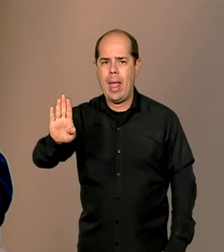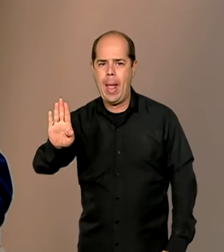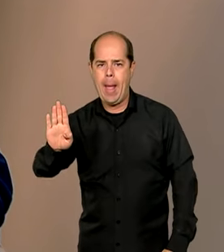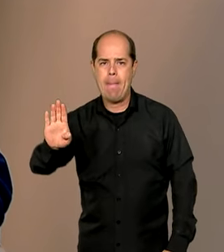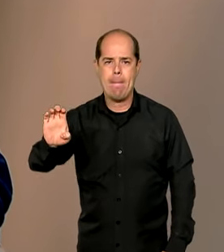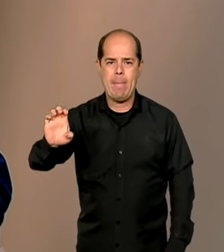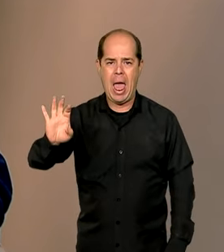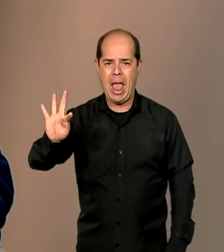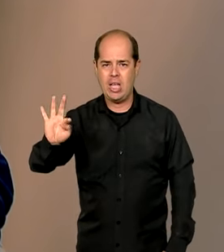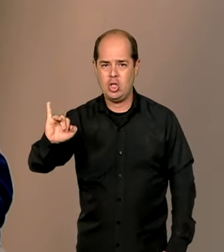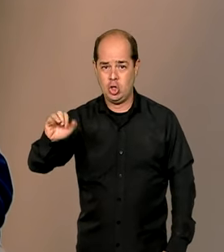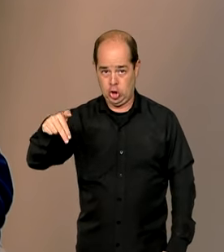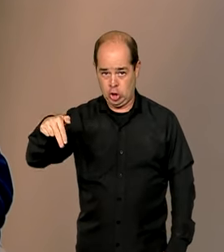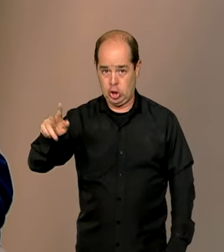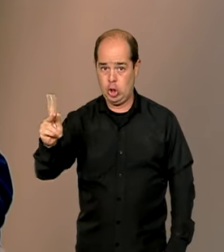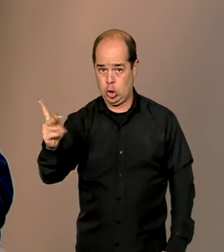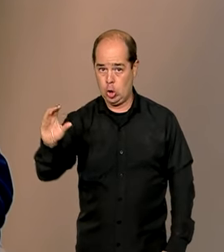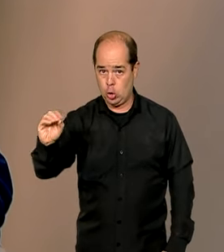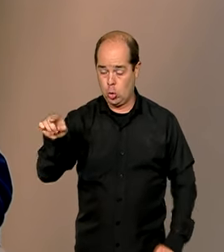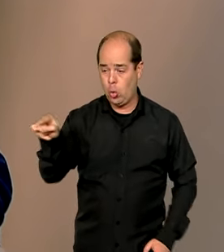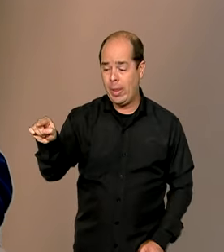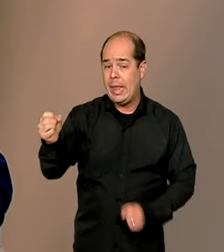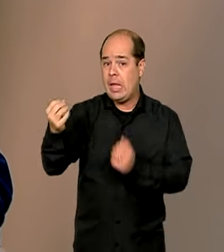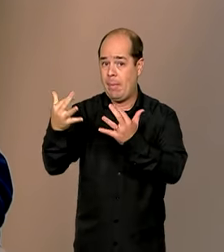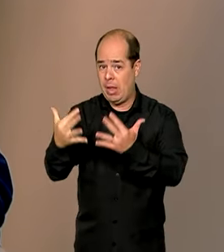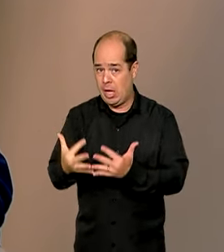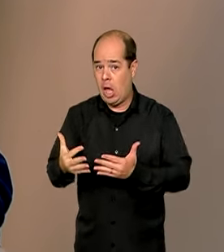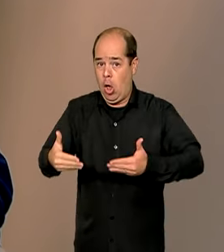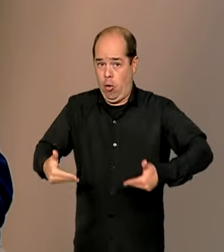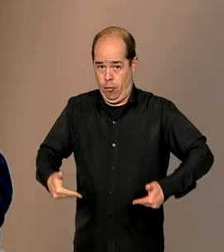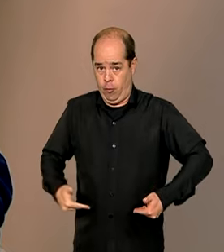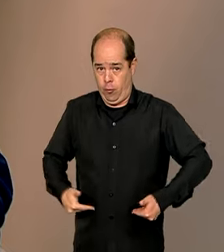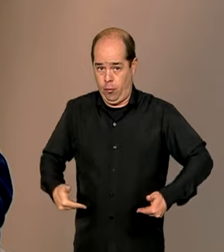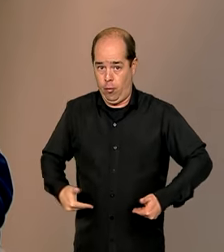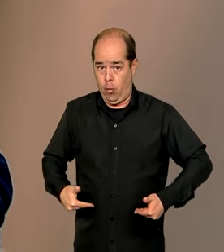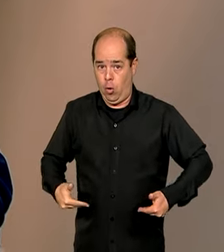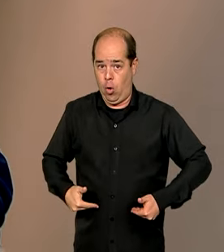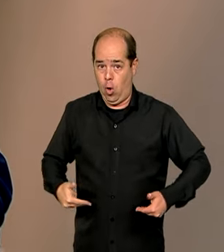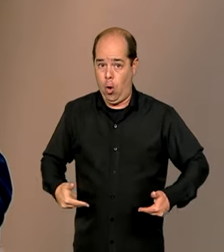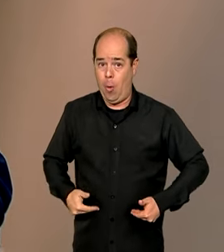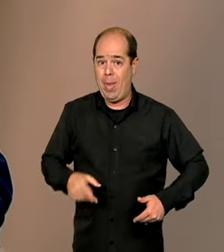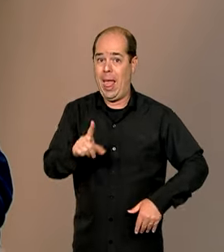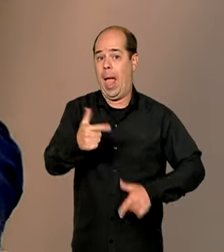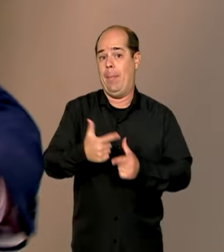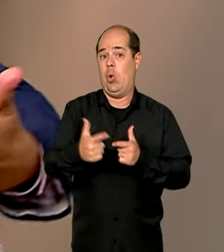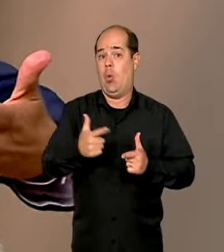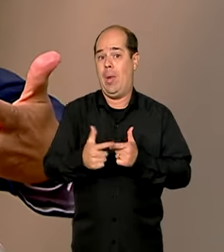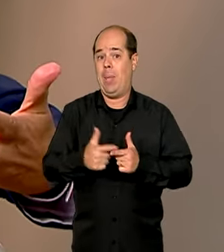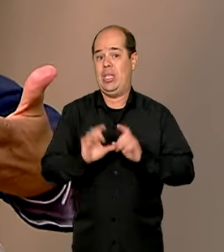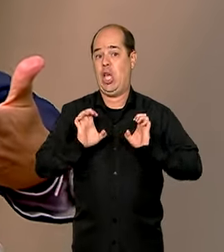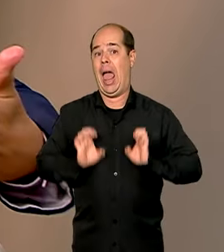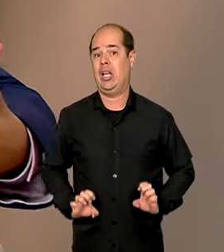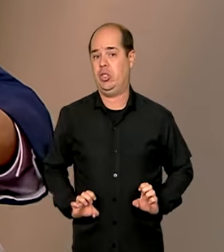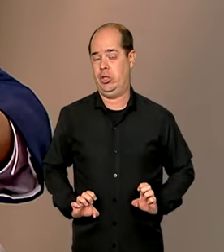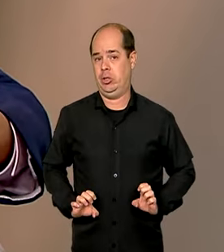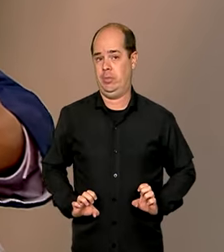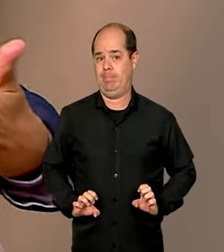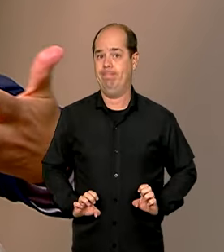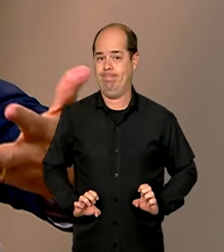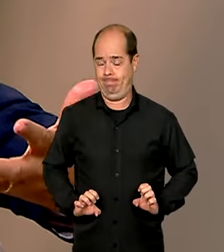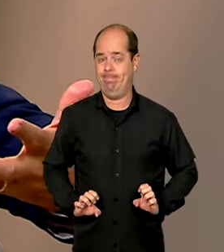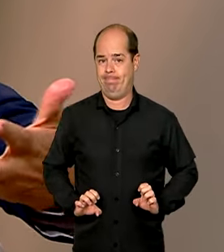A fome é mais do que um problema de alimentação. A fome é um problema de ética. Imagina quantos de